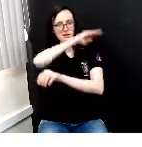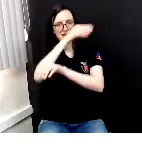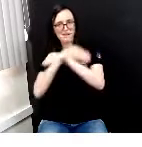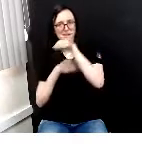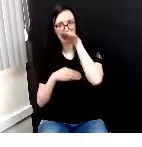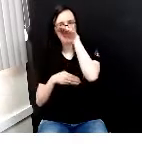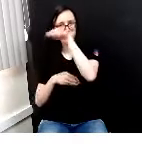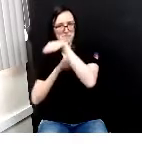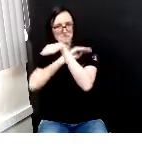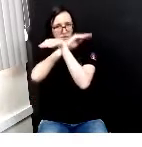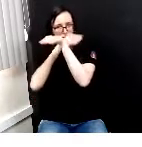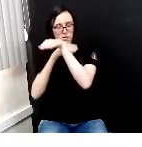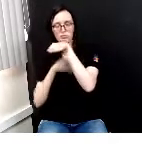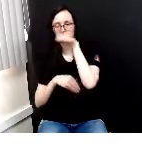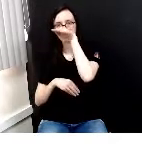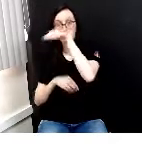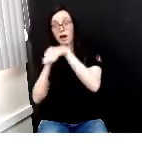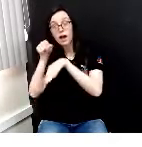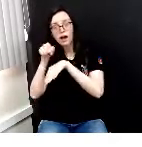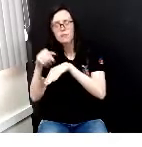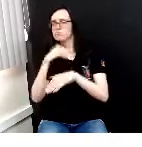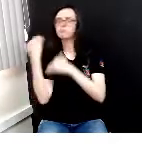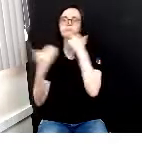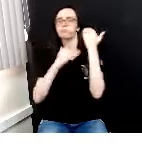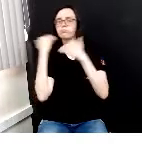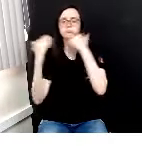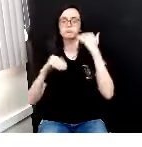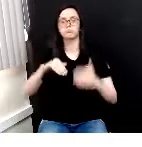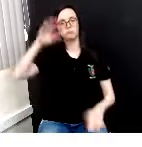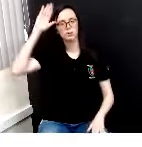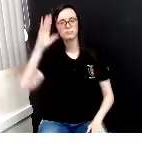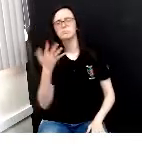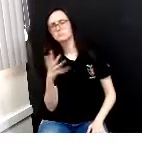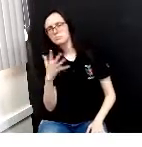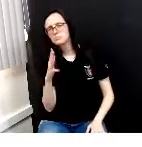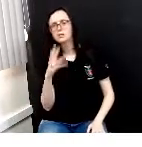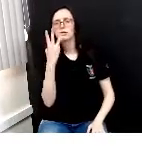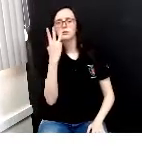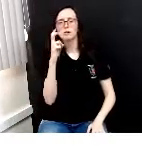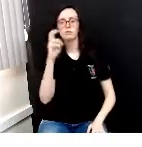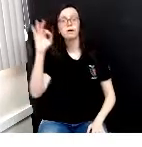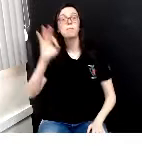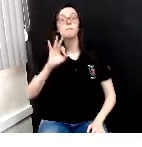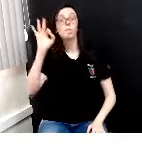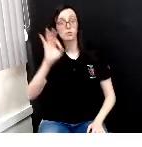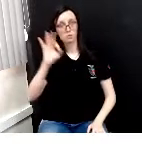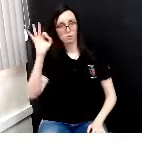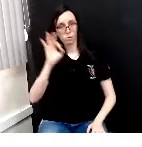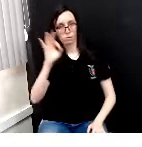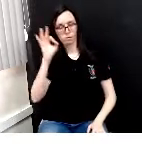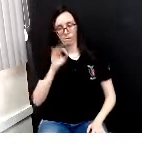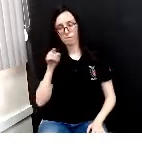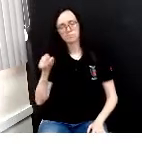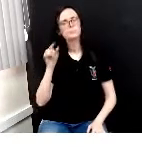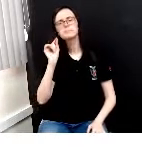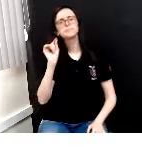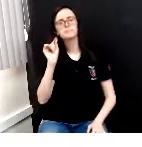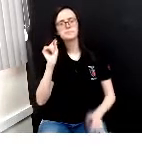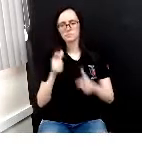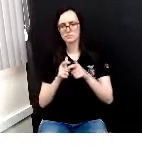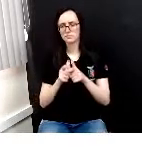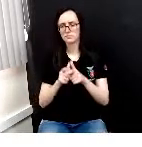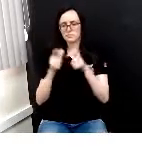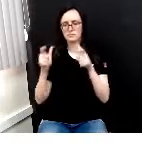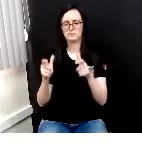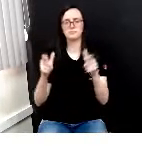neste caso, a mortalidade foi ainda maior, com cerca de 35%, sendo que aumentava